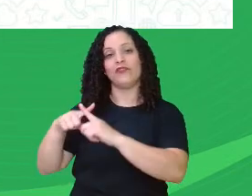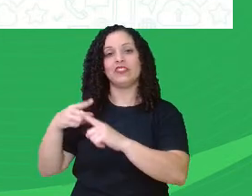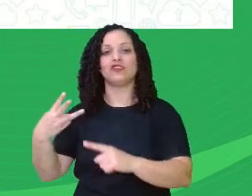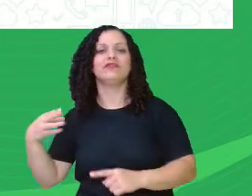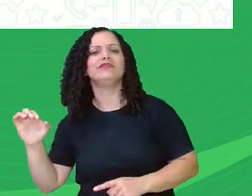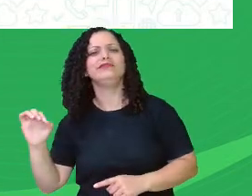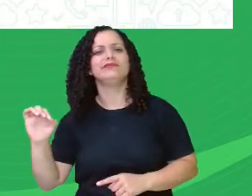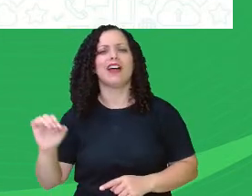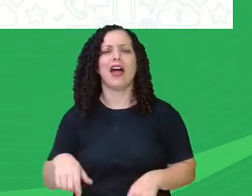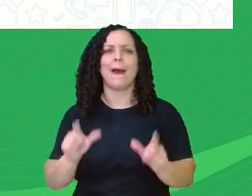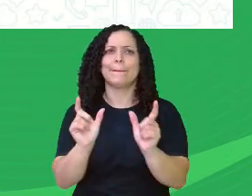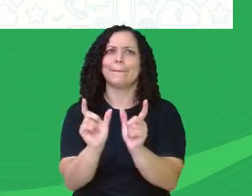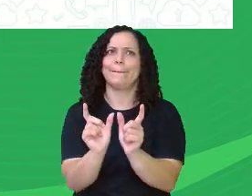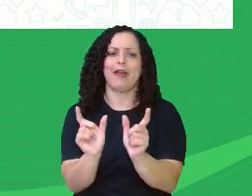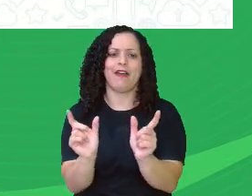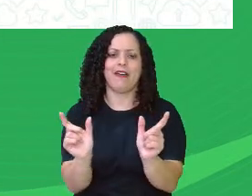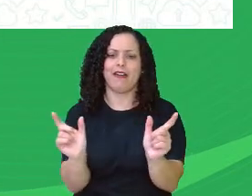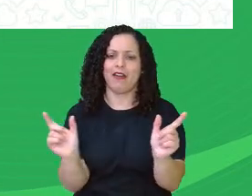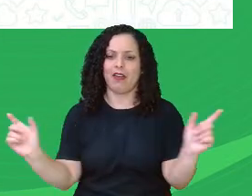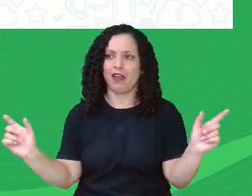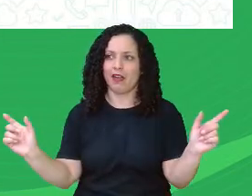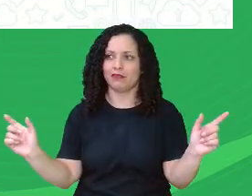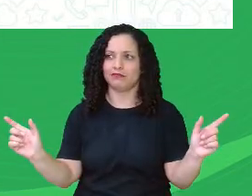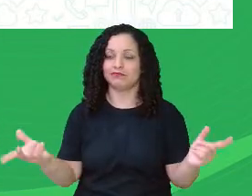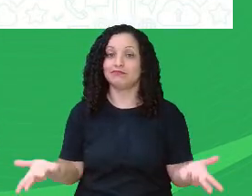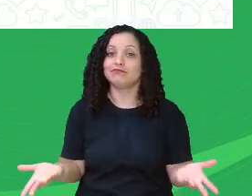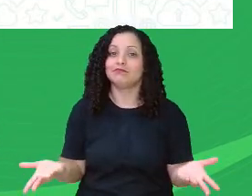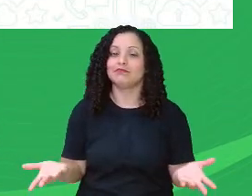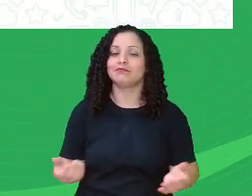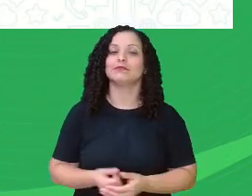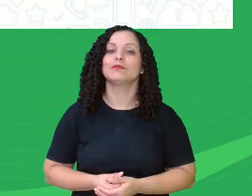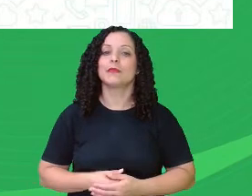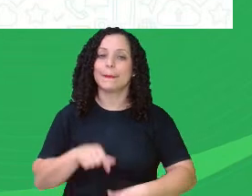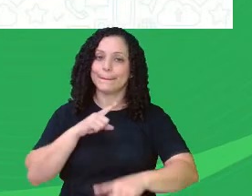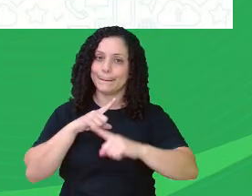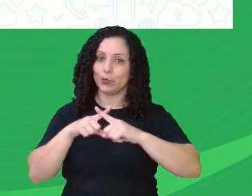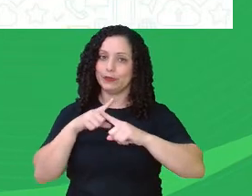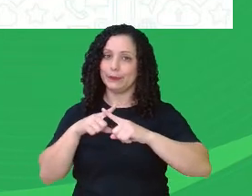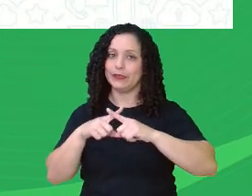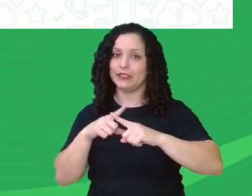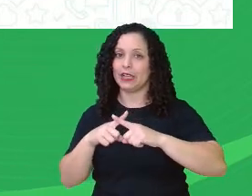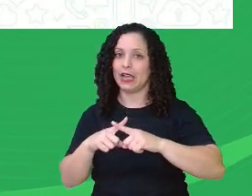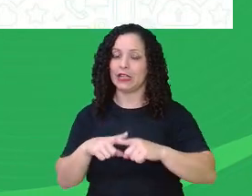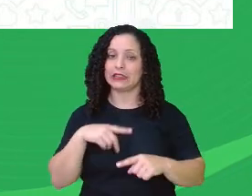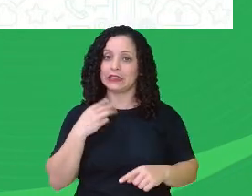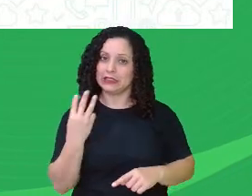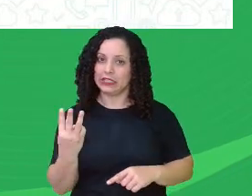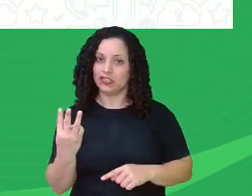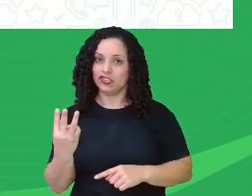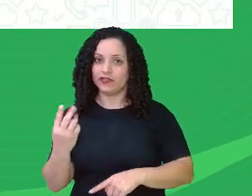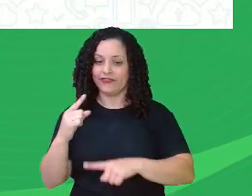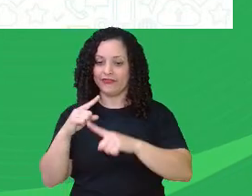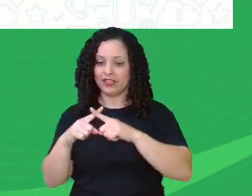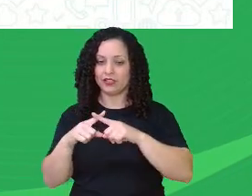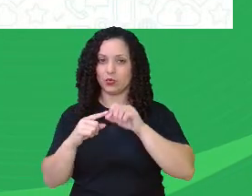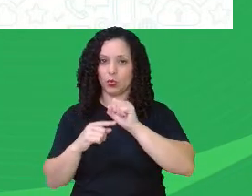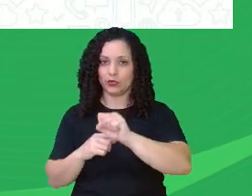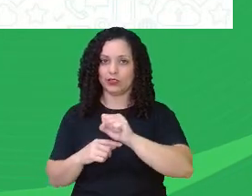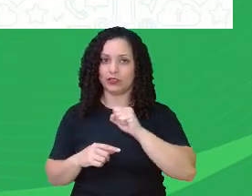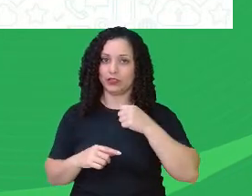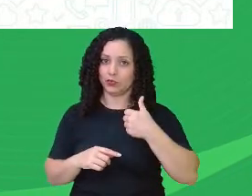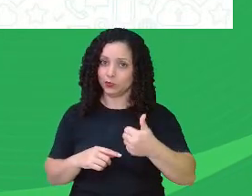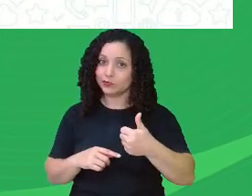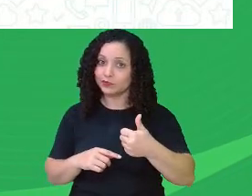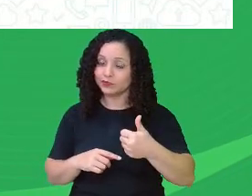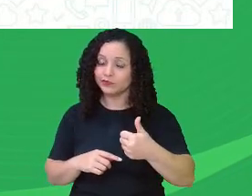Ó, Ricardinho, é muito grande esse número, não dá não. Faz assim, ó. Multiplico 3 pelo 81, tá bom? 3 vezes 1, 3,